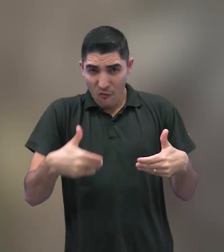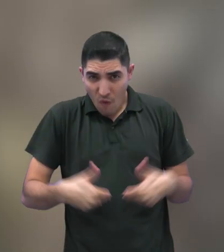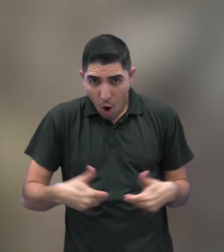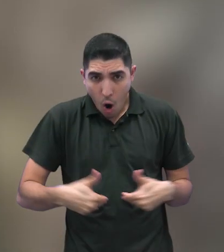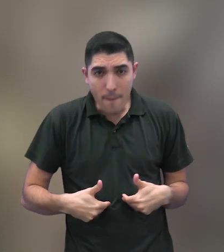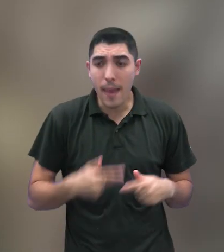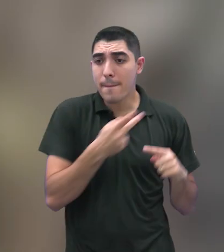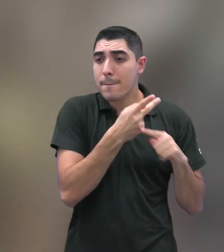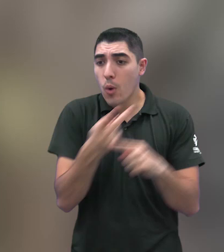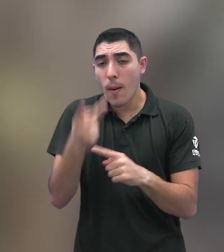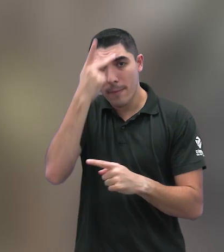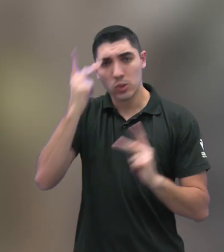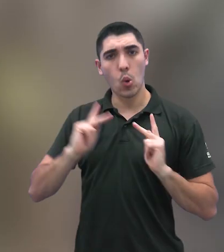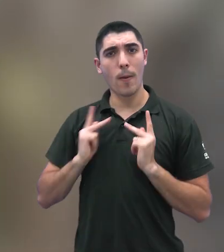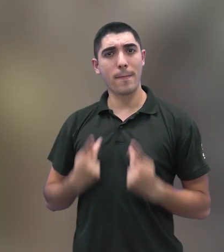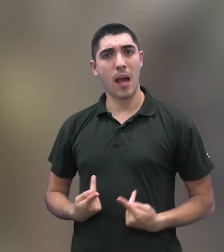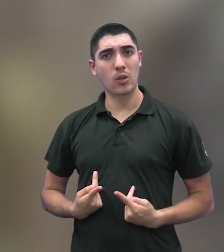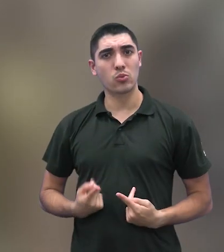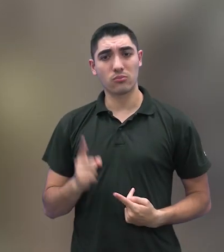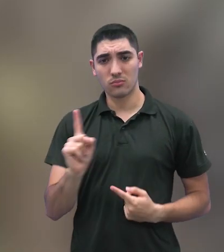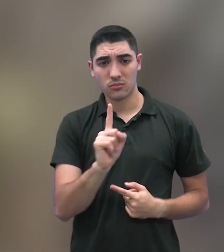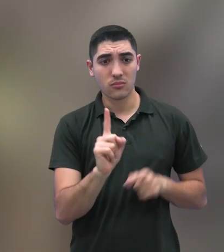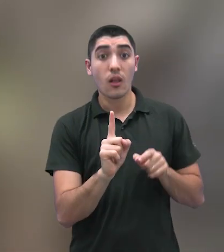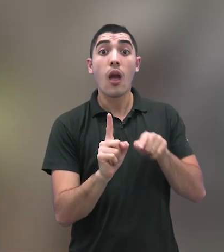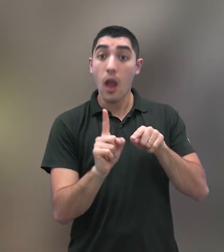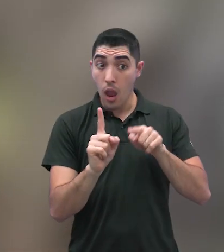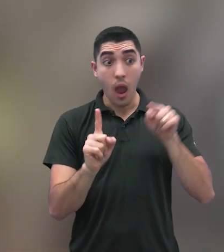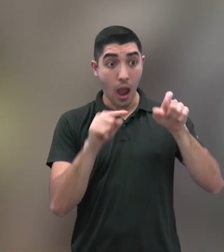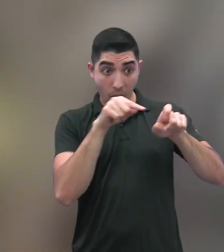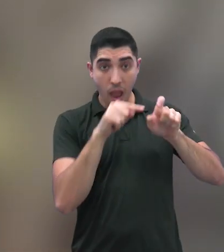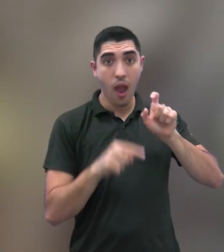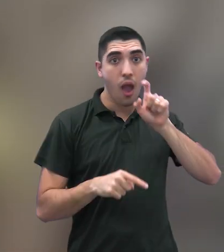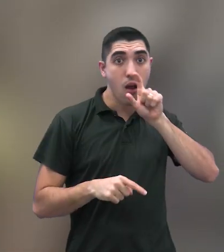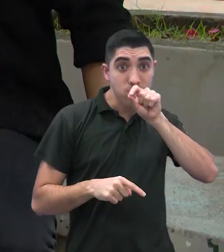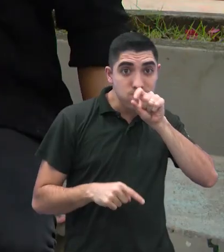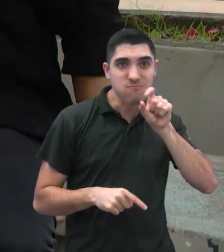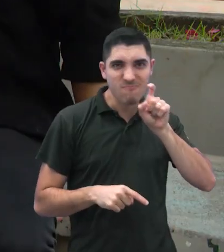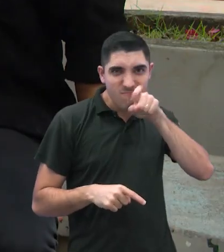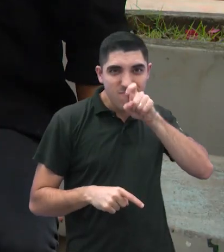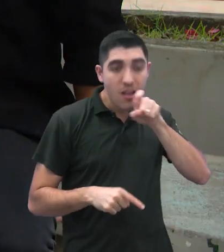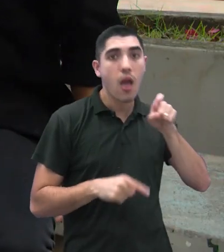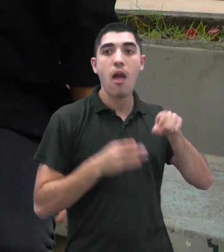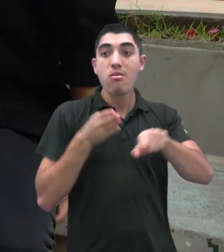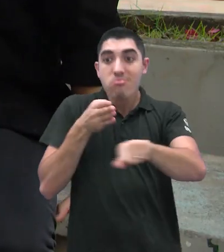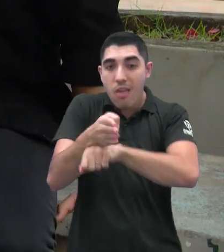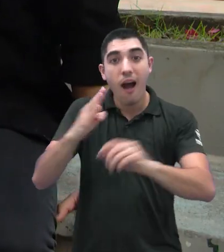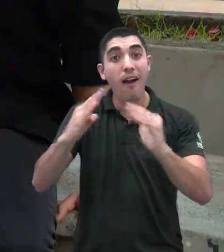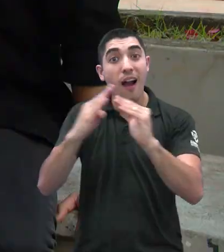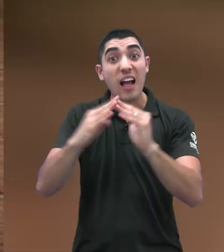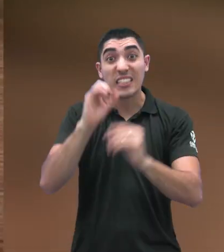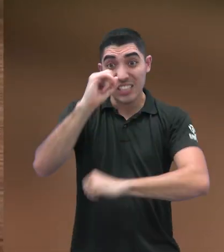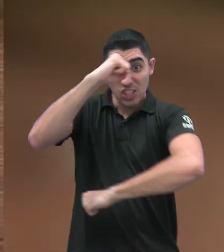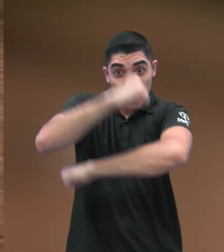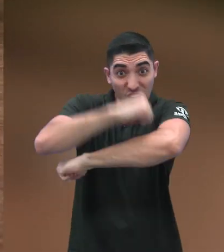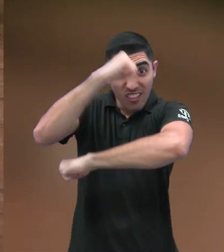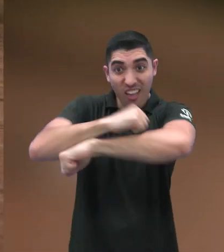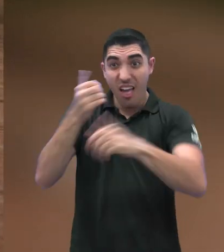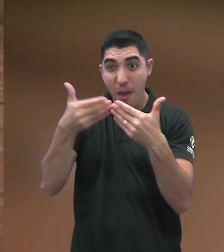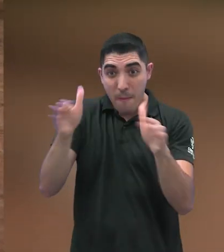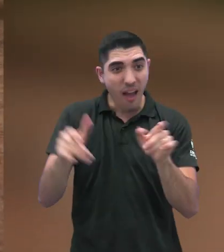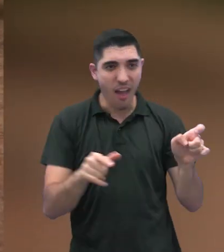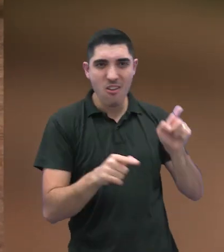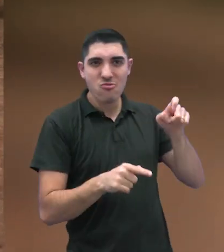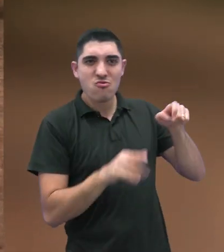ela procurava alguém. Ou ela entrava dentro das casas, se tivesse janela aberta, porta aberta. Então, assim, quando ela